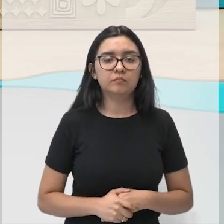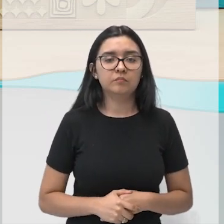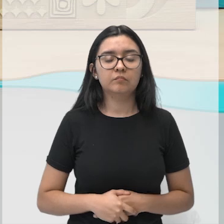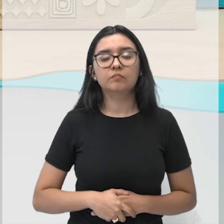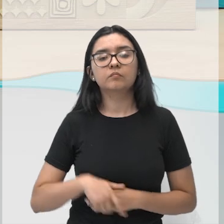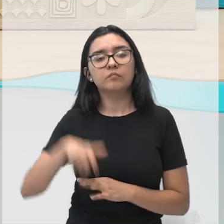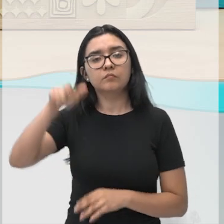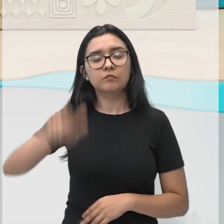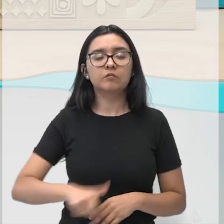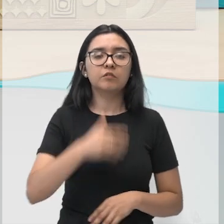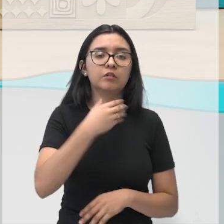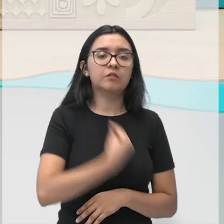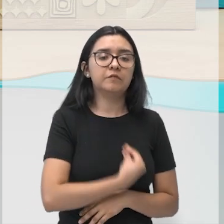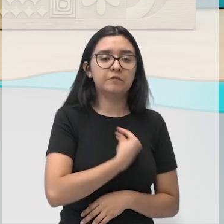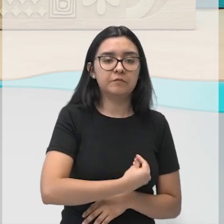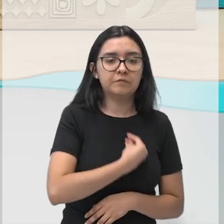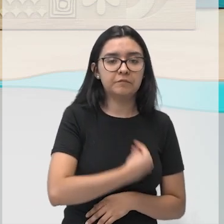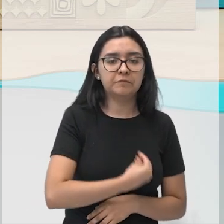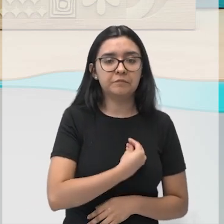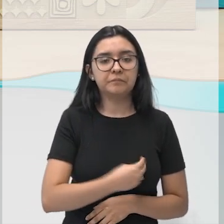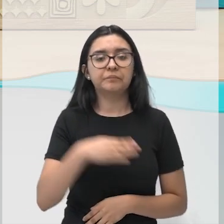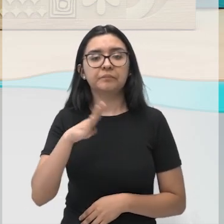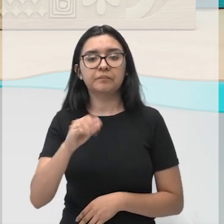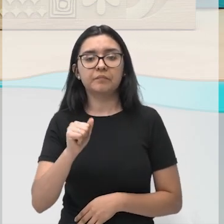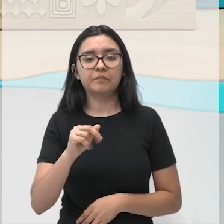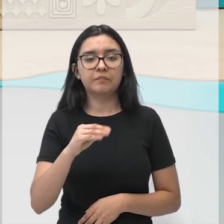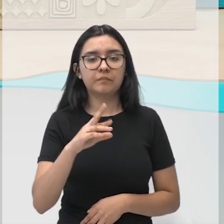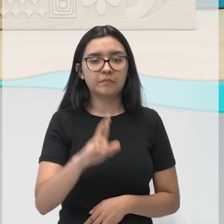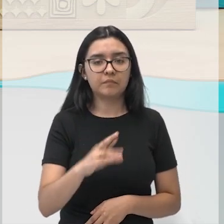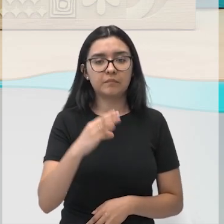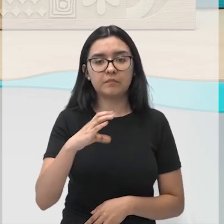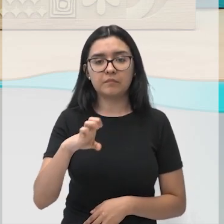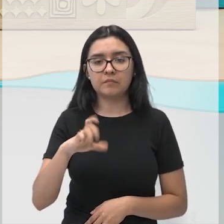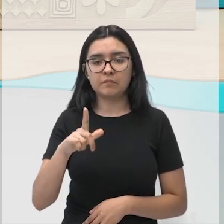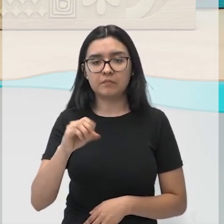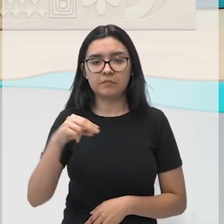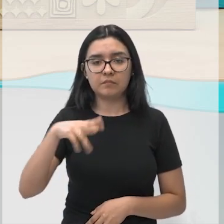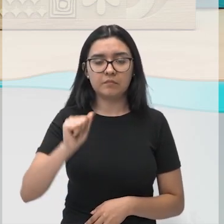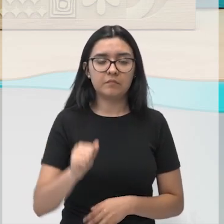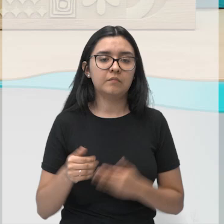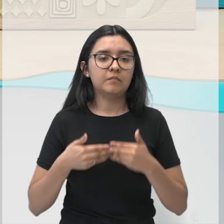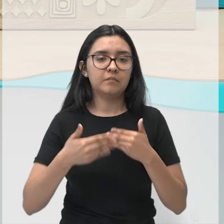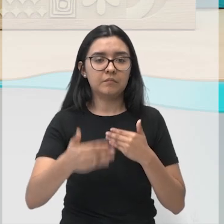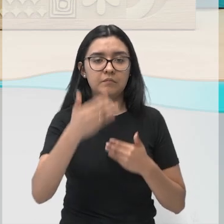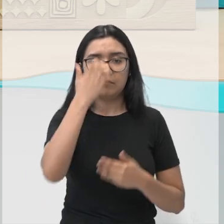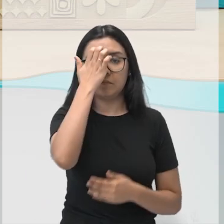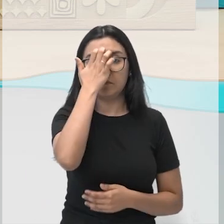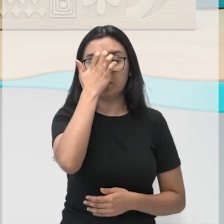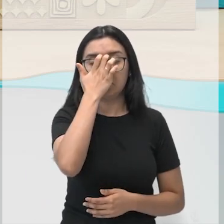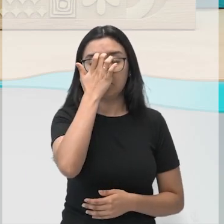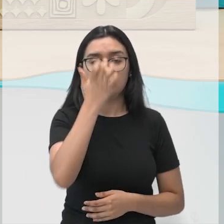in Barcelona seria a resposta correta. Vamos para a próxima.